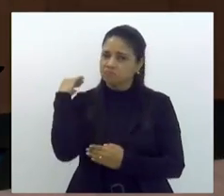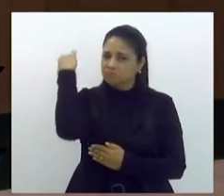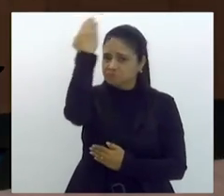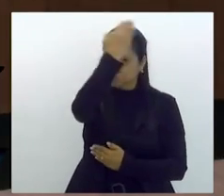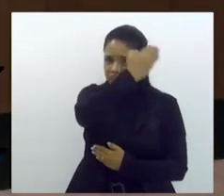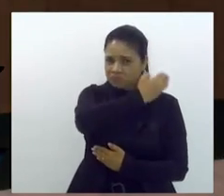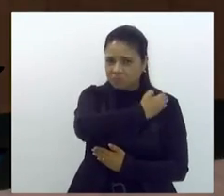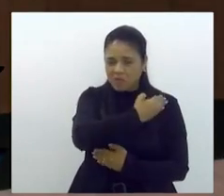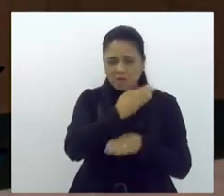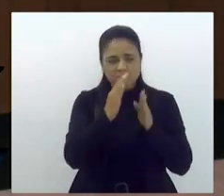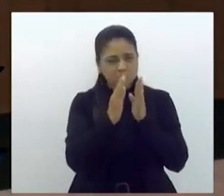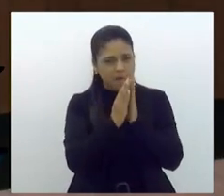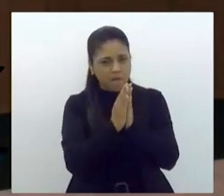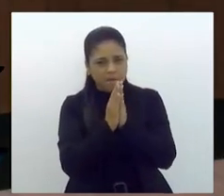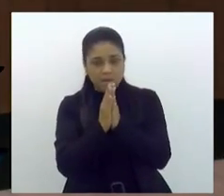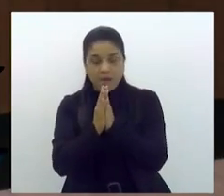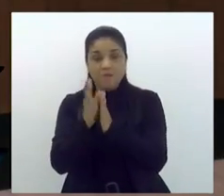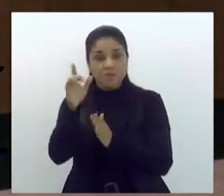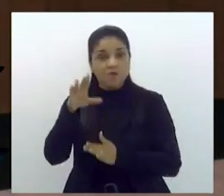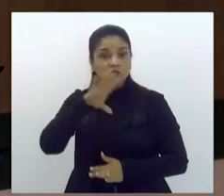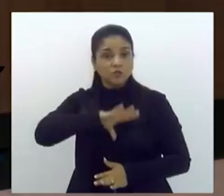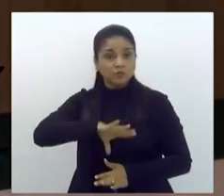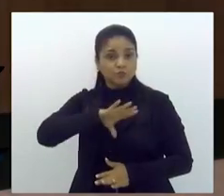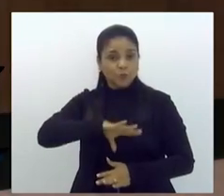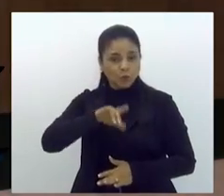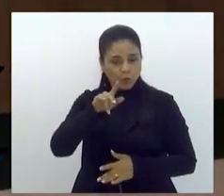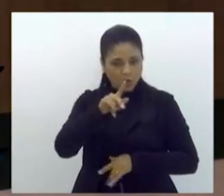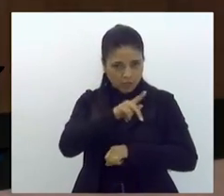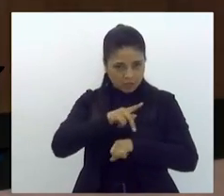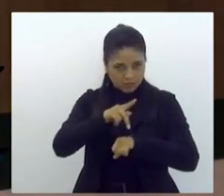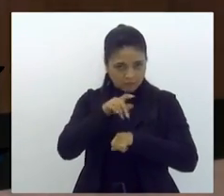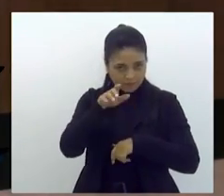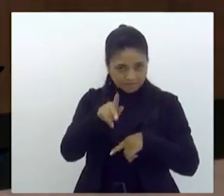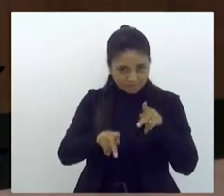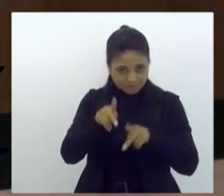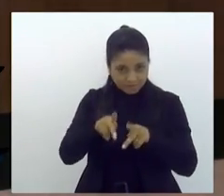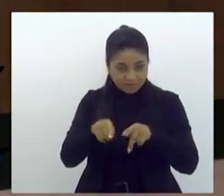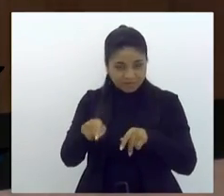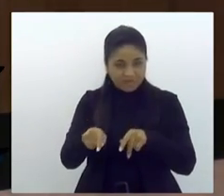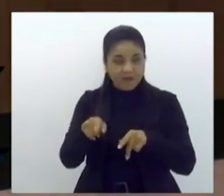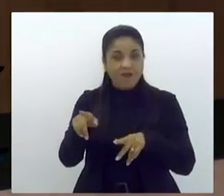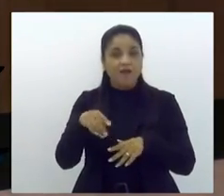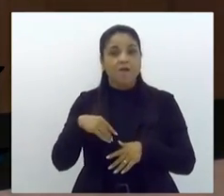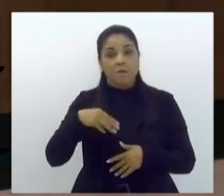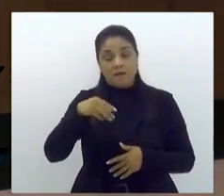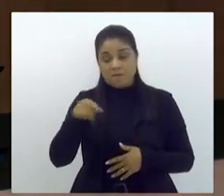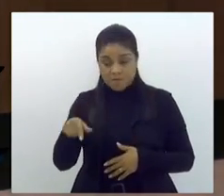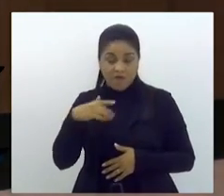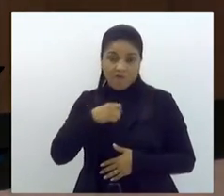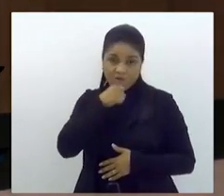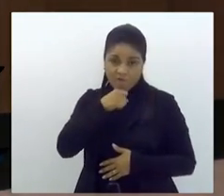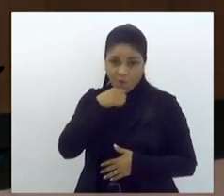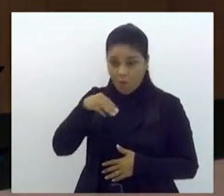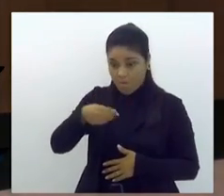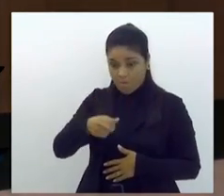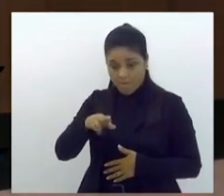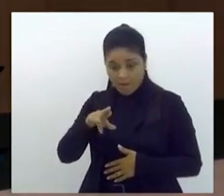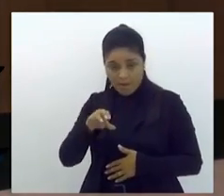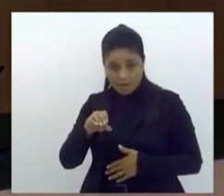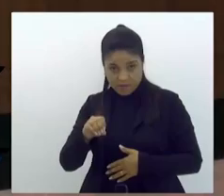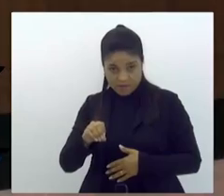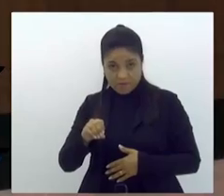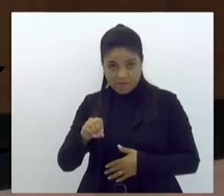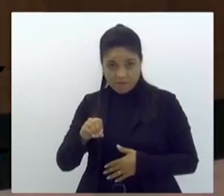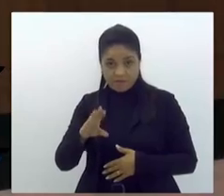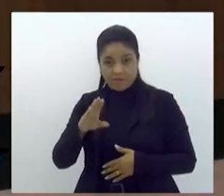Conceição Porque os portugueses e ela é Maria da Conceição e os portugueses tem essa devoção e toda